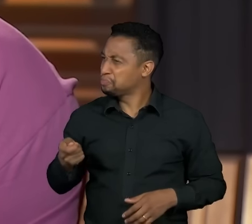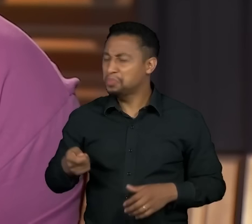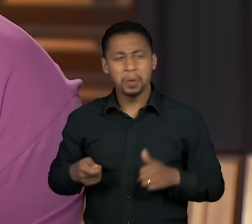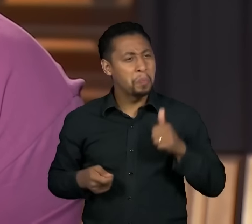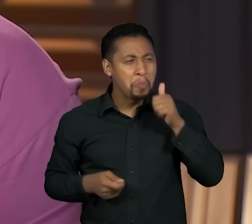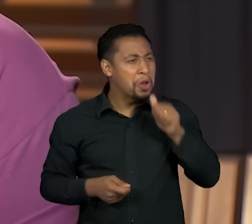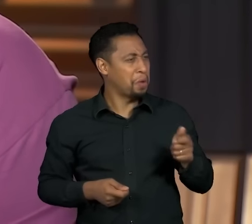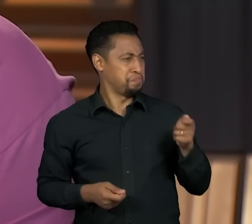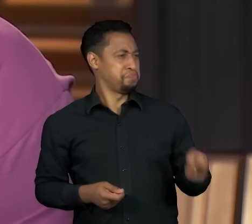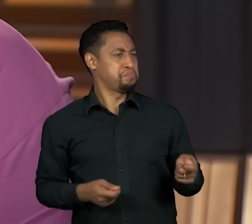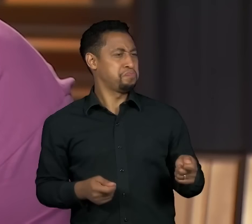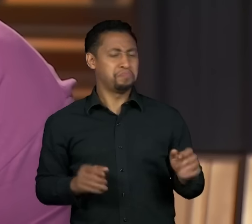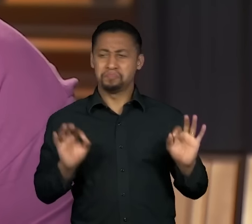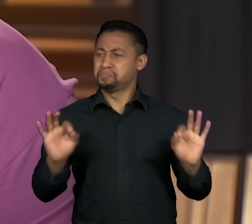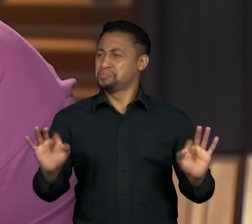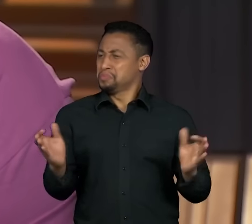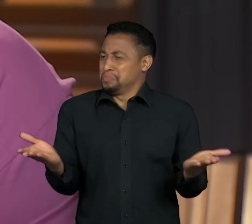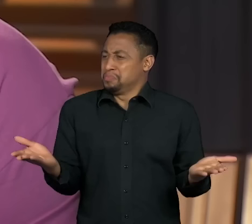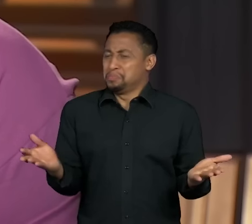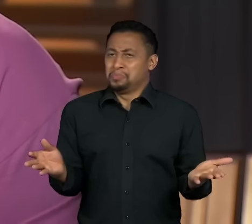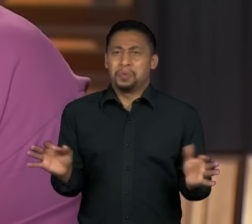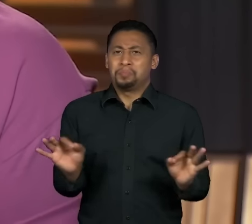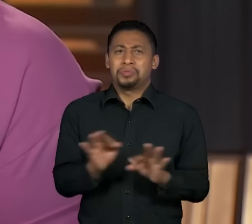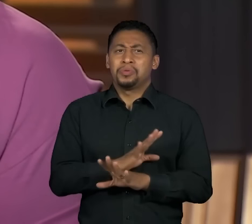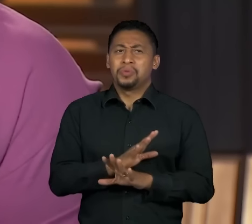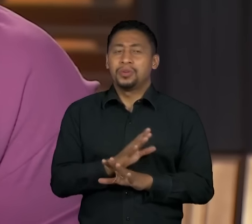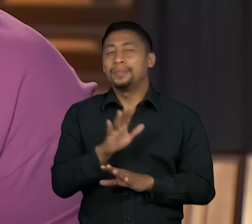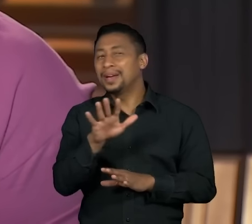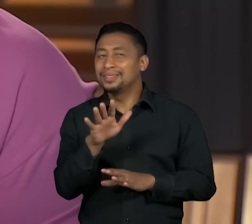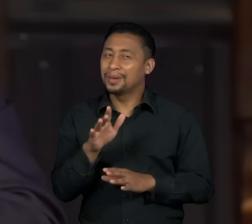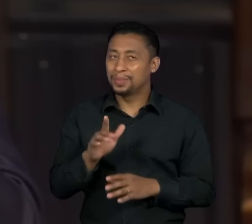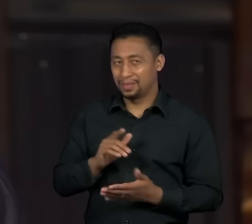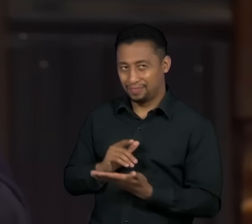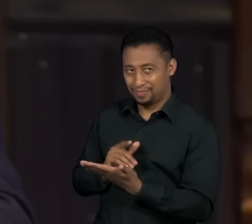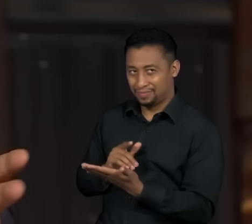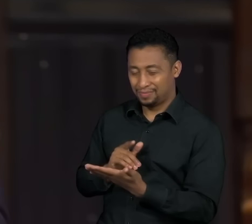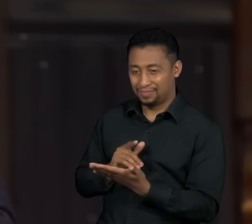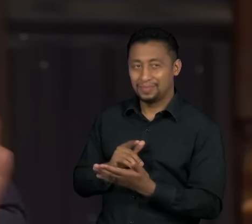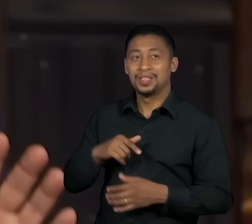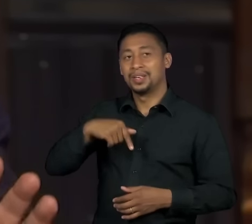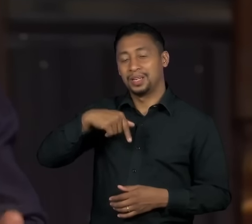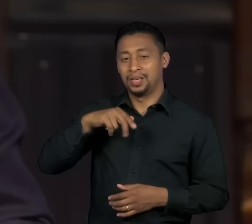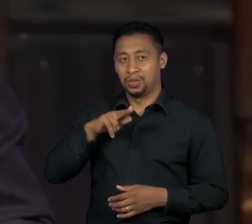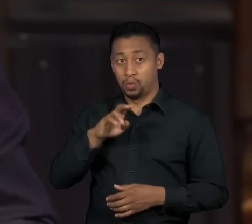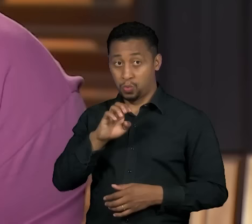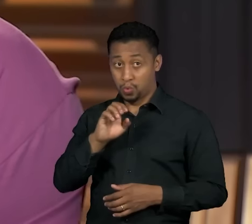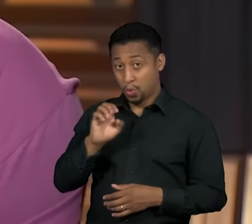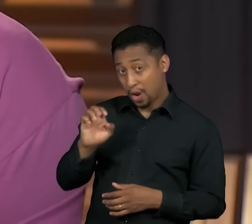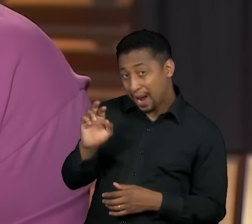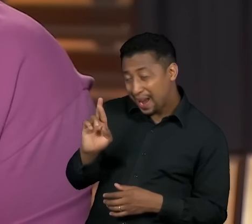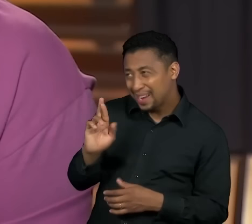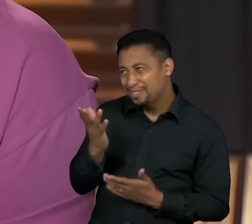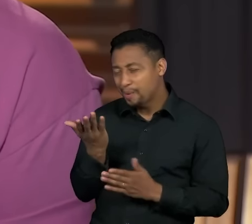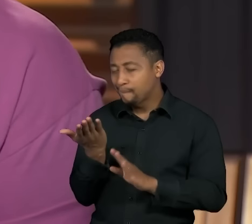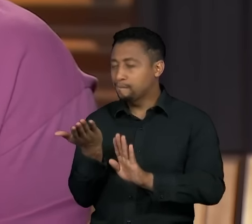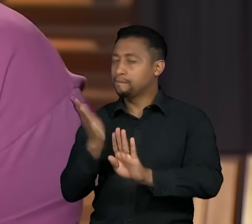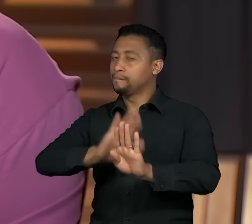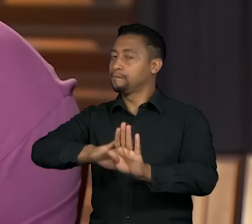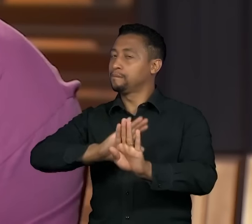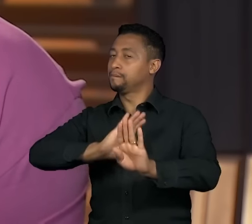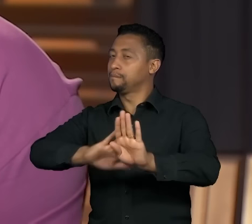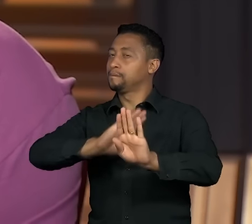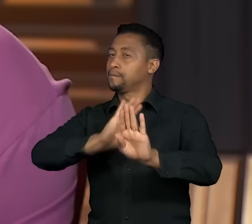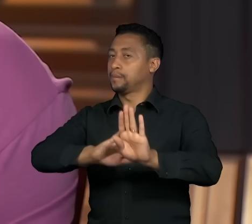queer, por exemplo, estava sempre na entrelinha, estava sempre escondido. Ou de uma maneira meio estereotipada. Ou de um né? jeito bem